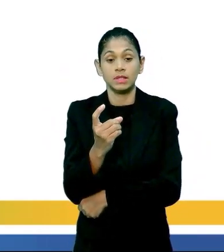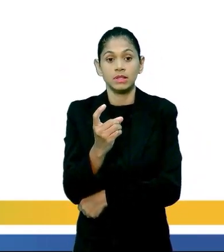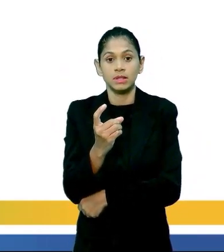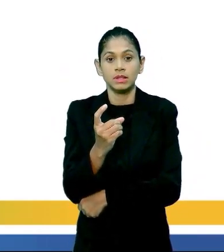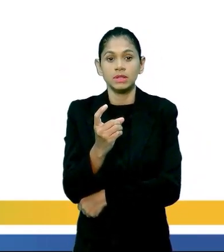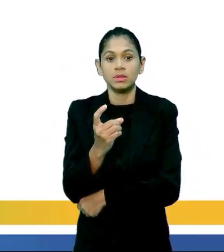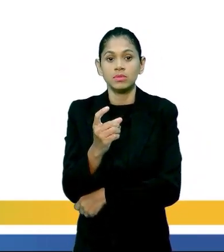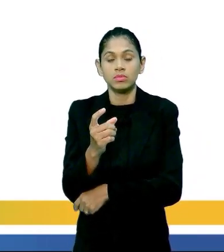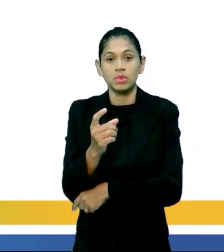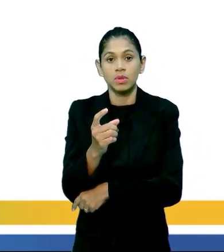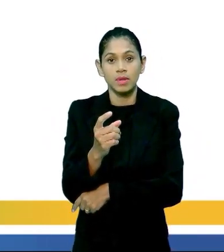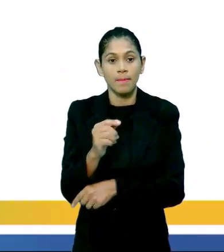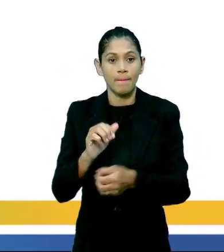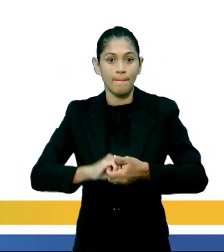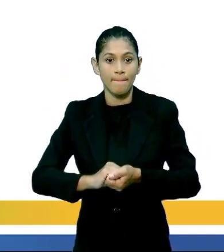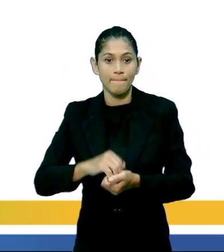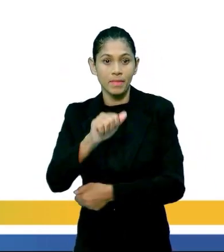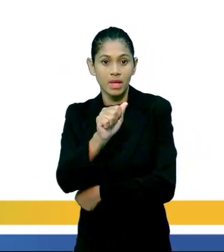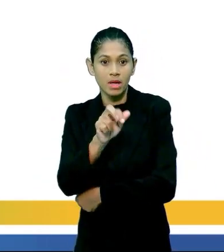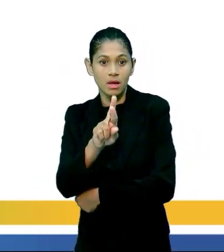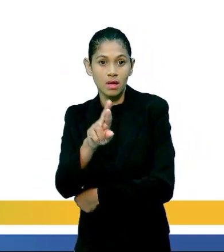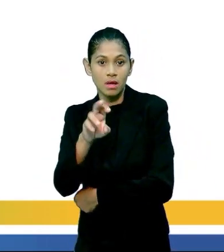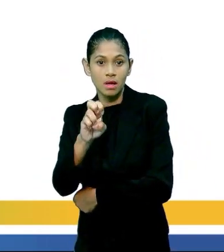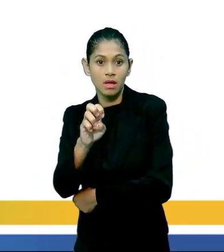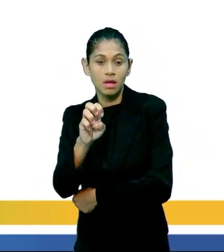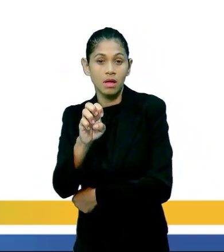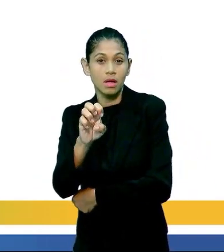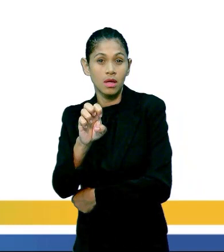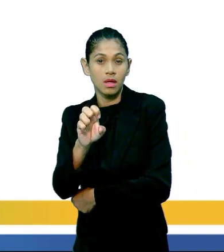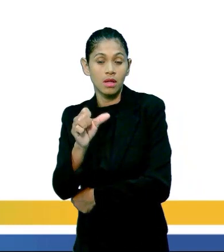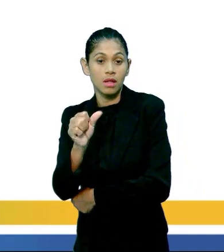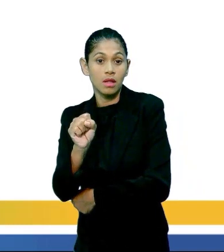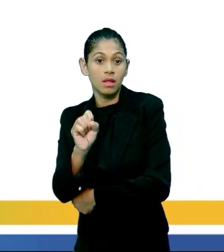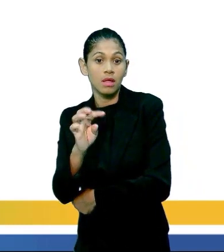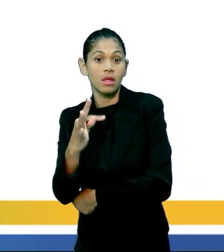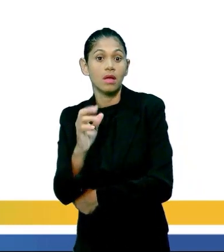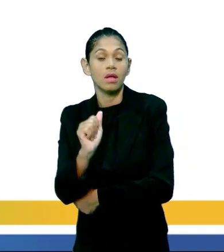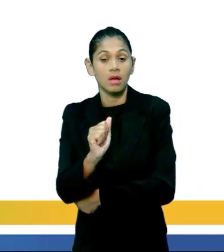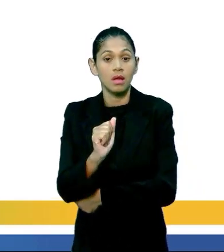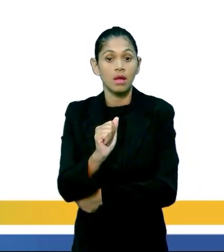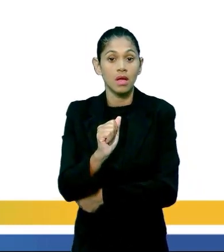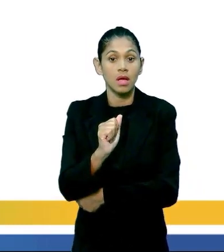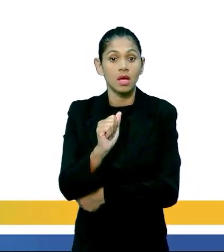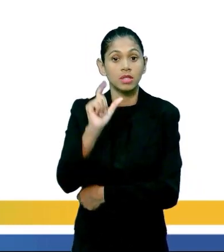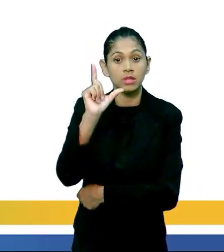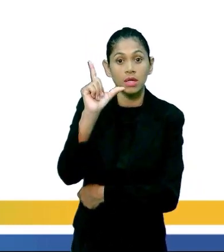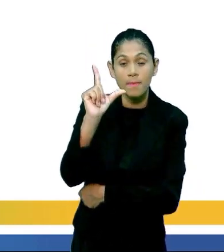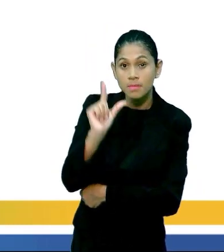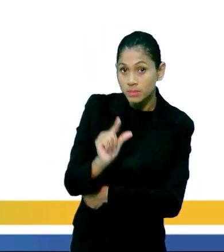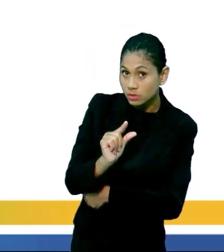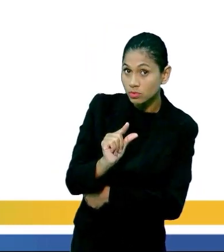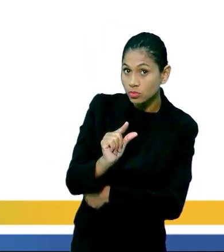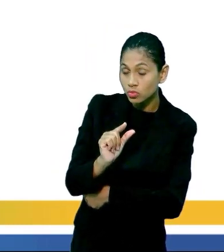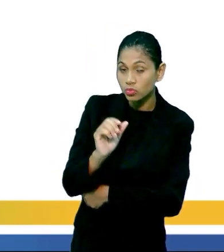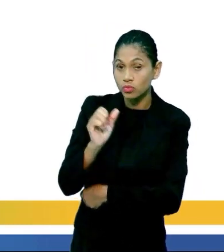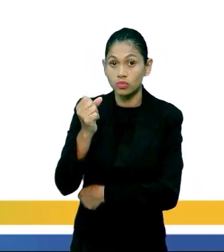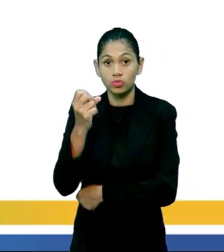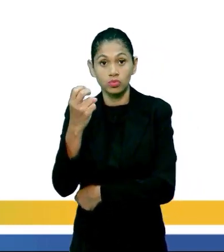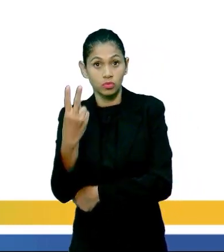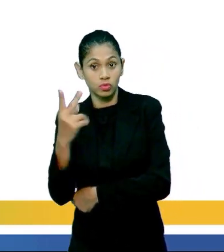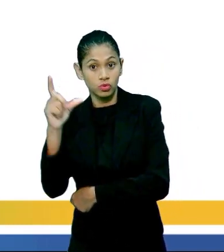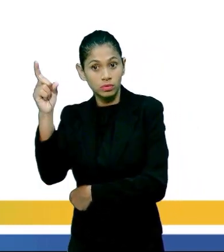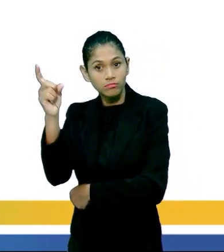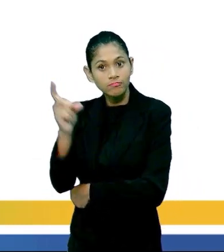medida da aresta do cubo maior. Por que a aresta do cubo maior é 2x? Nós vimos no enunciado que